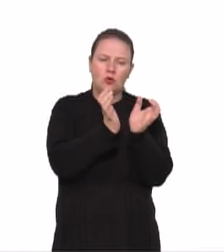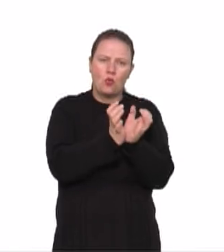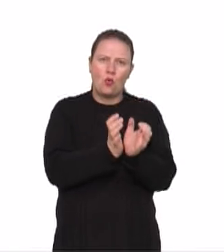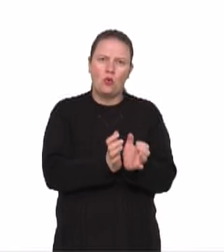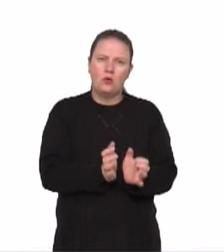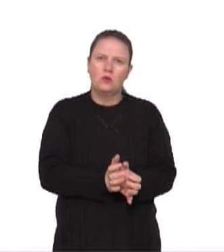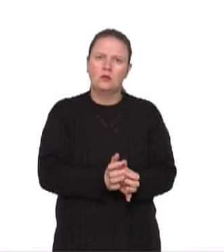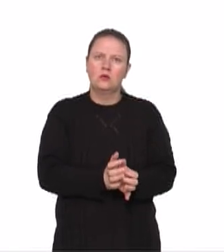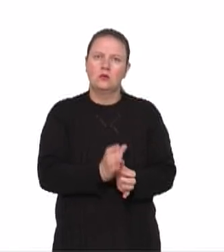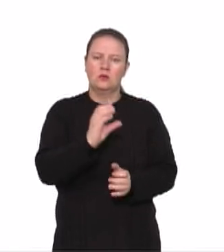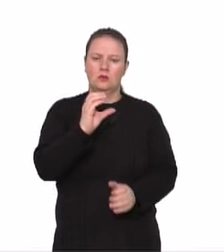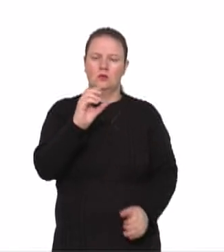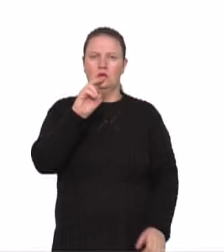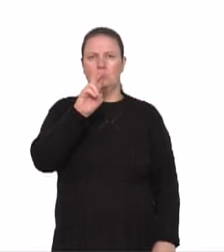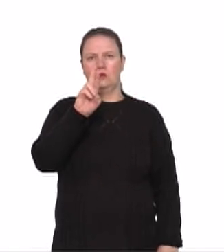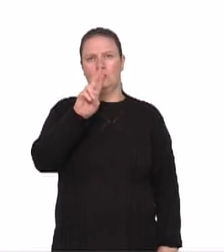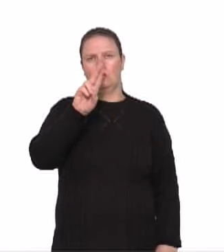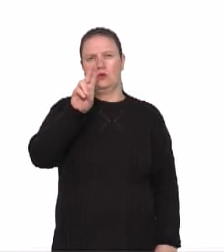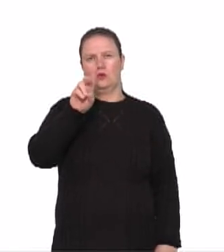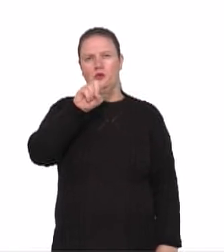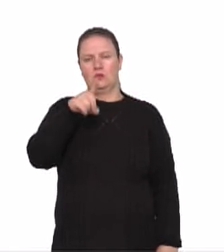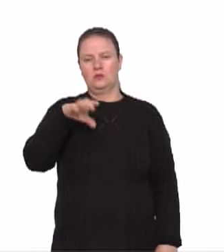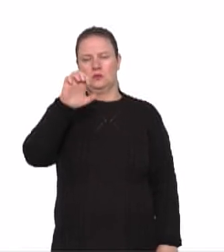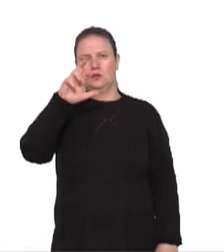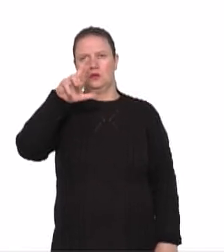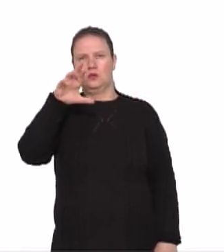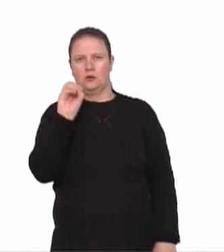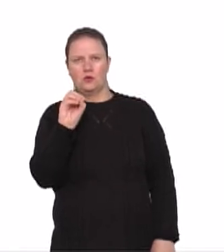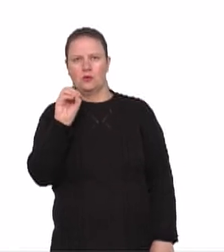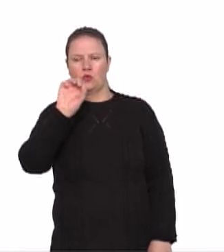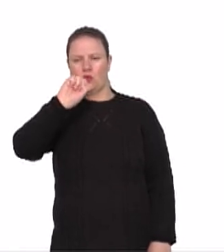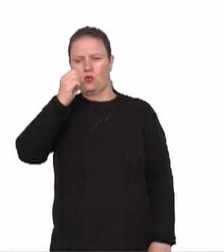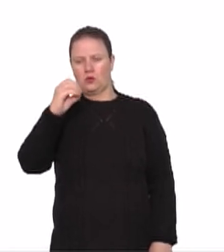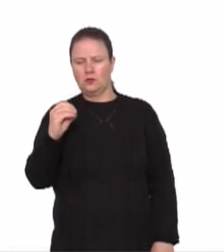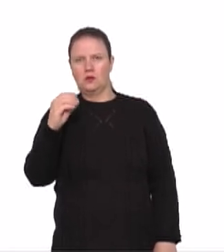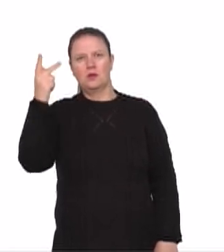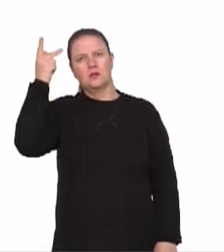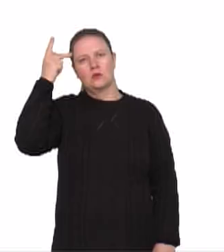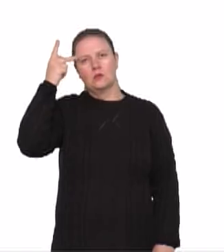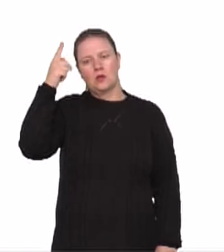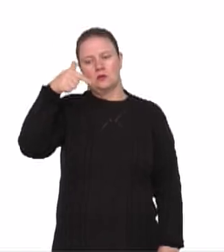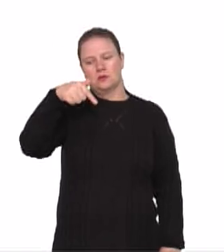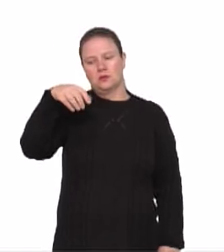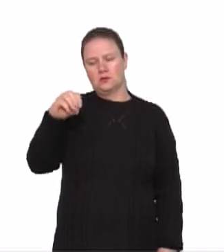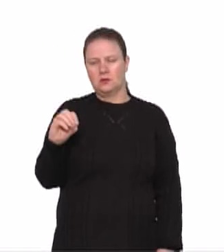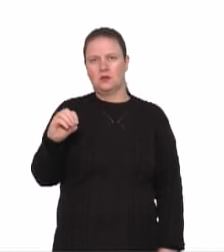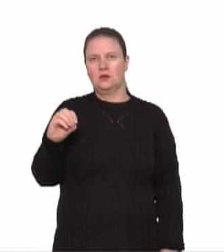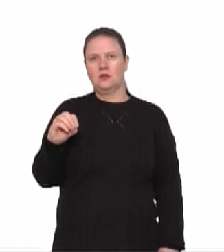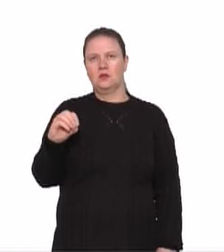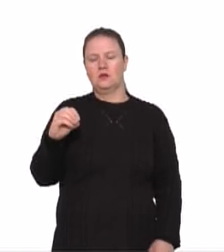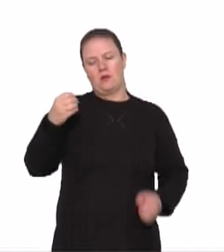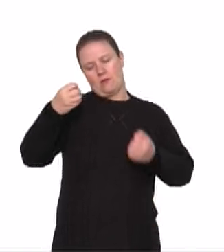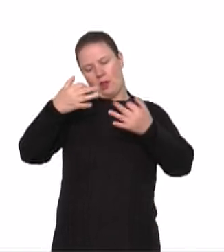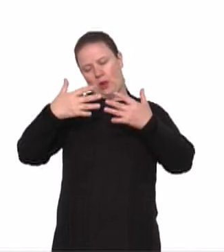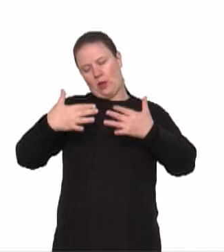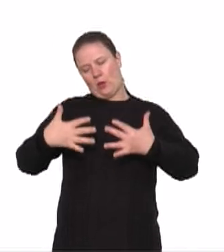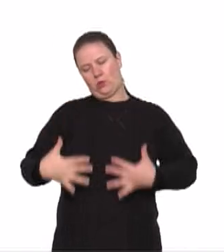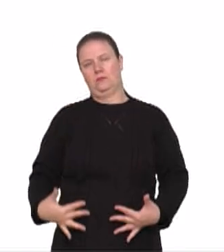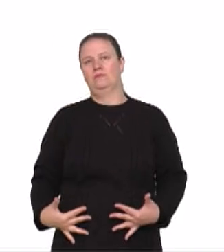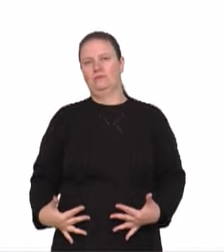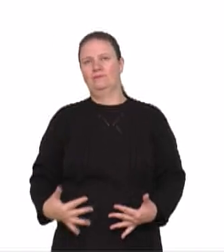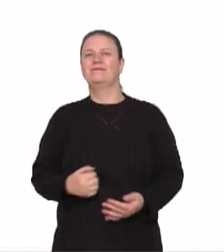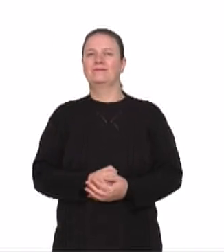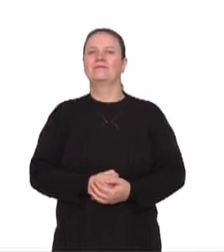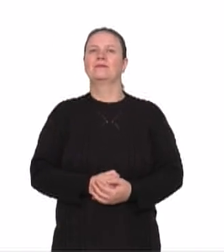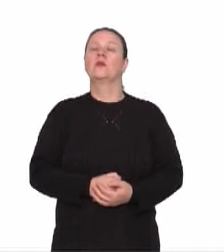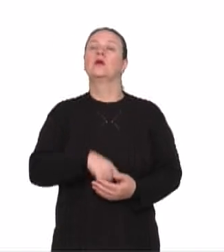Então, o Cruzeiro fez 80, São Paulo 70, e Internacional 69 e por aí vai. Certo? Então,